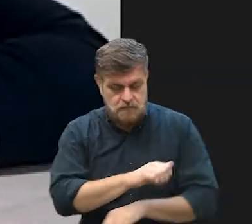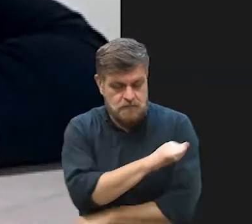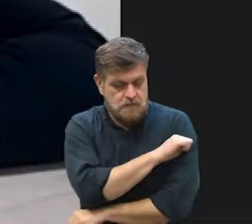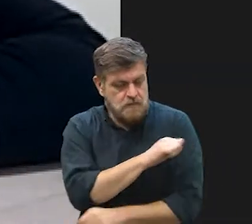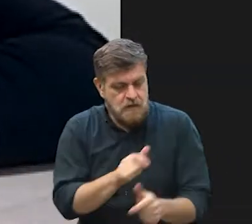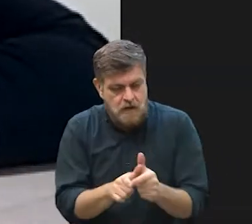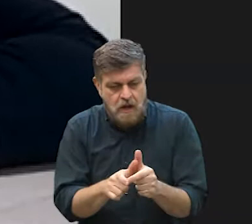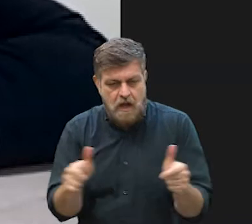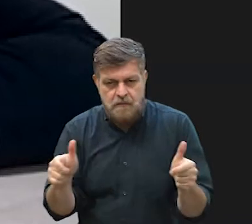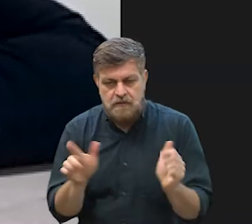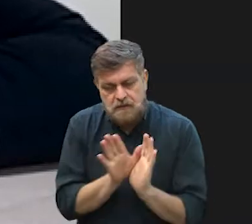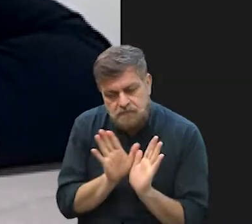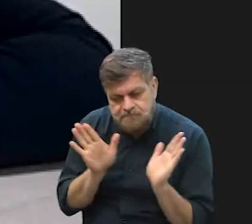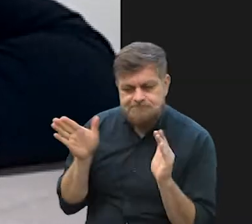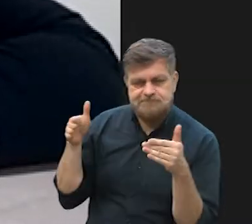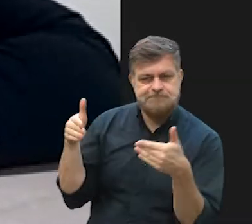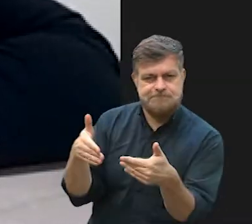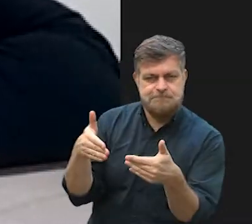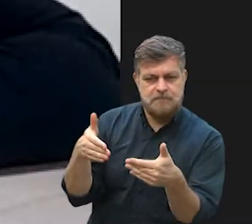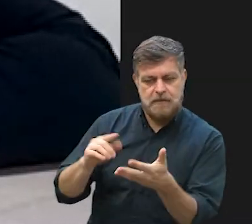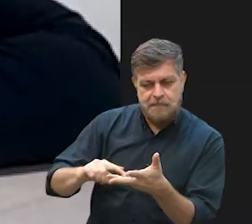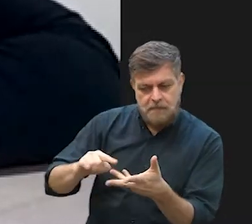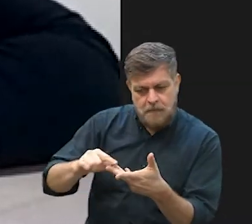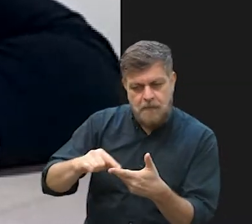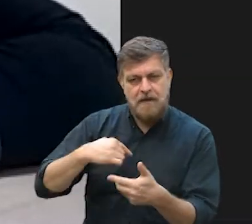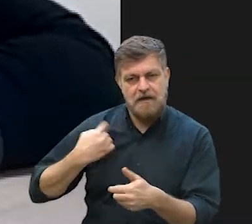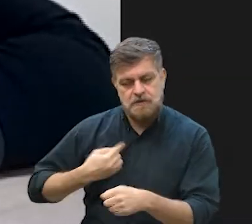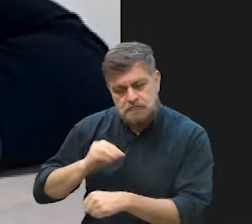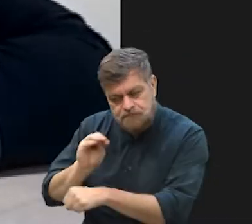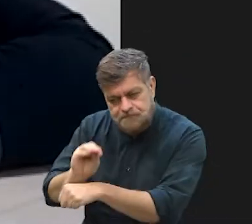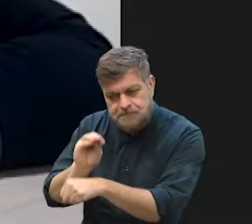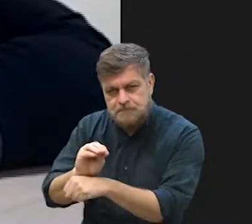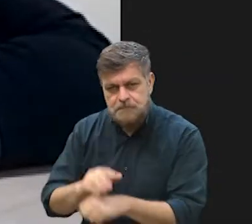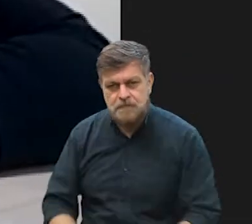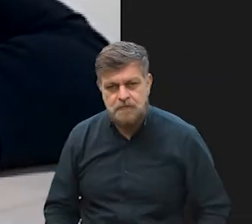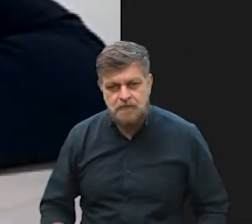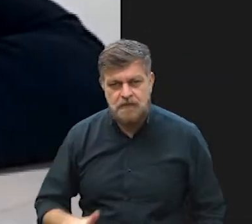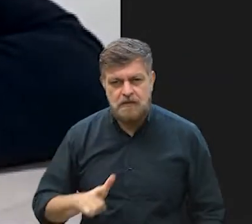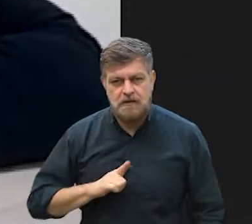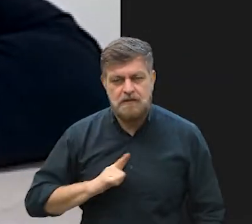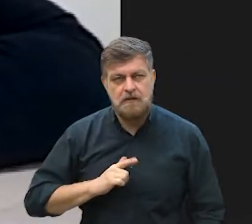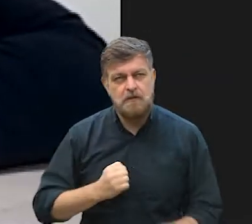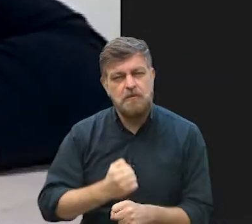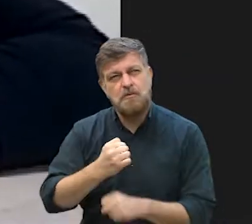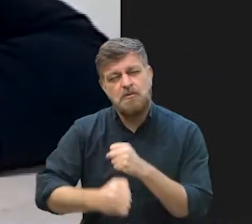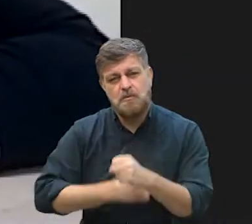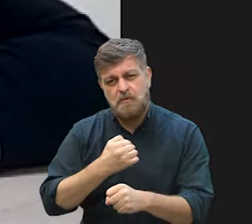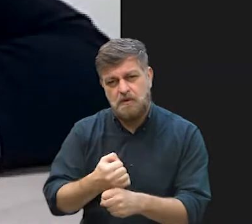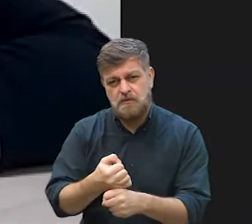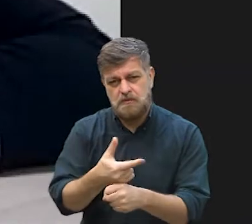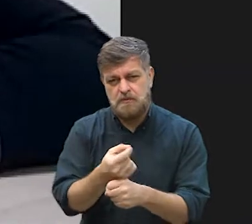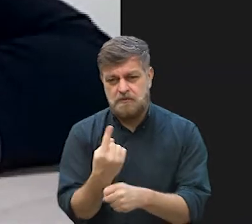atendidos aqui é esse atendimento que a gente realiza para eles. Apesar de, desde 2010, nós